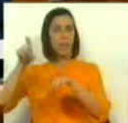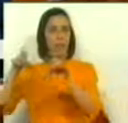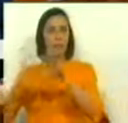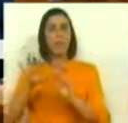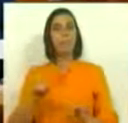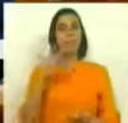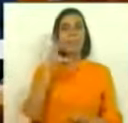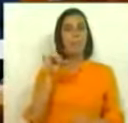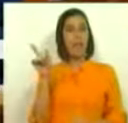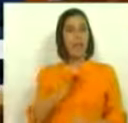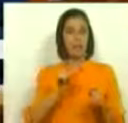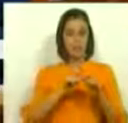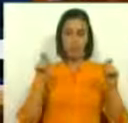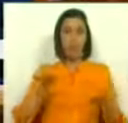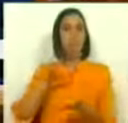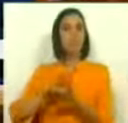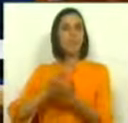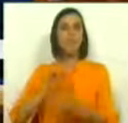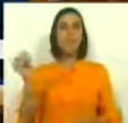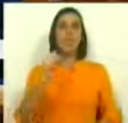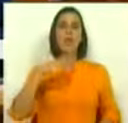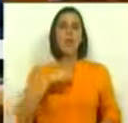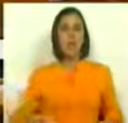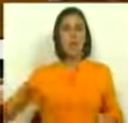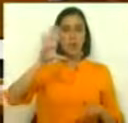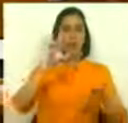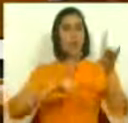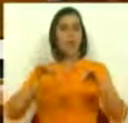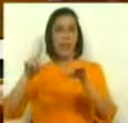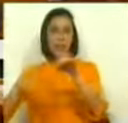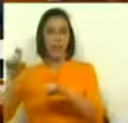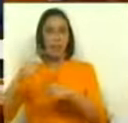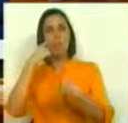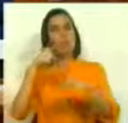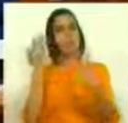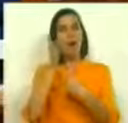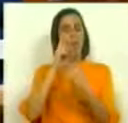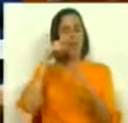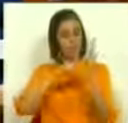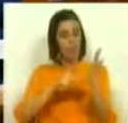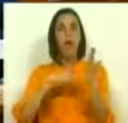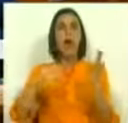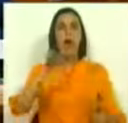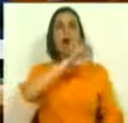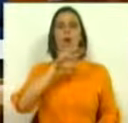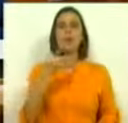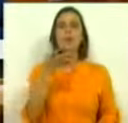referentes ao primeiro trimestre, publicados pelo Instituto Nacional de Estatística, revelam que existem